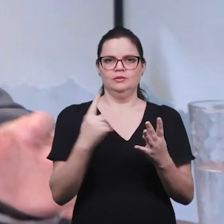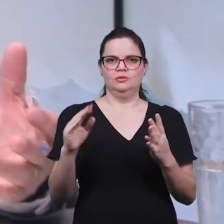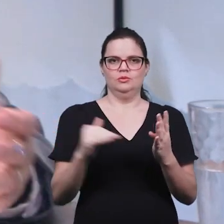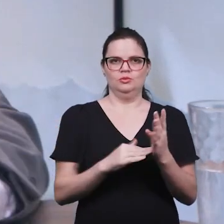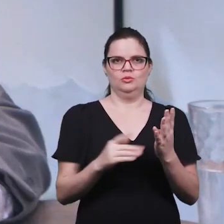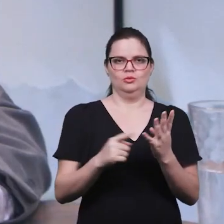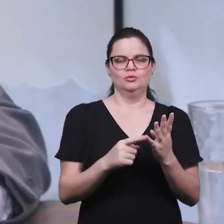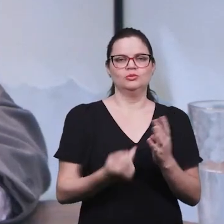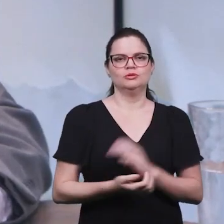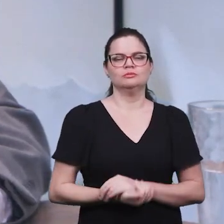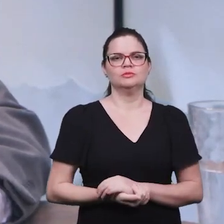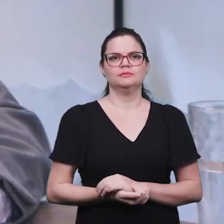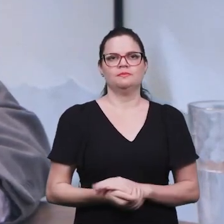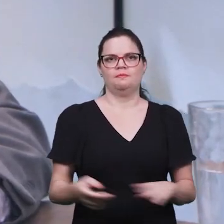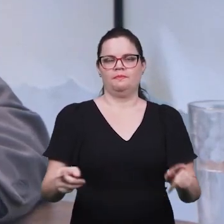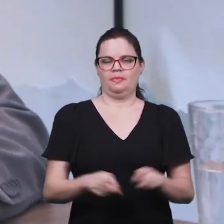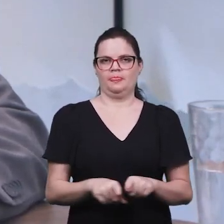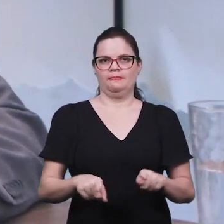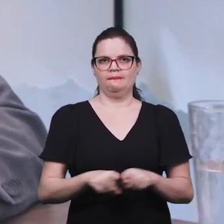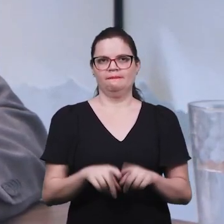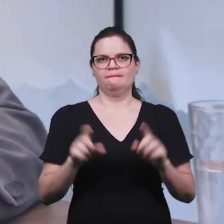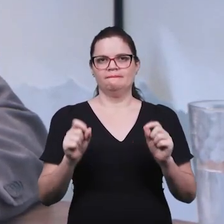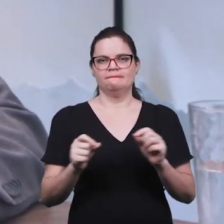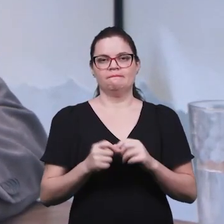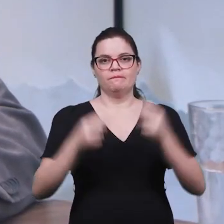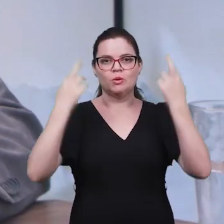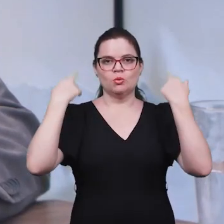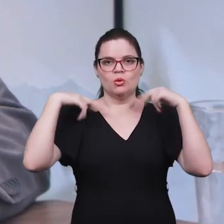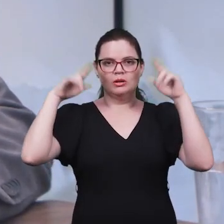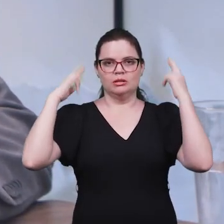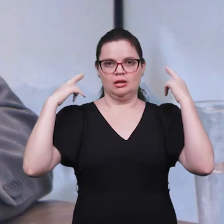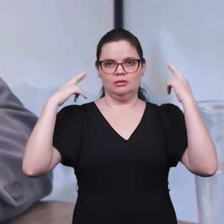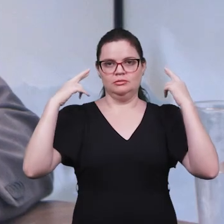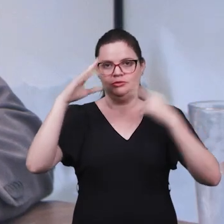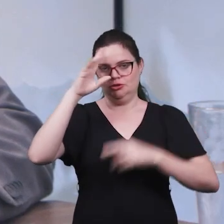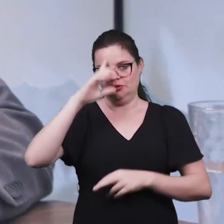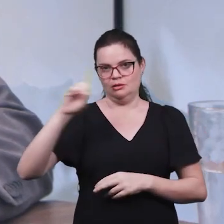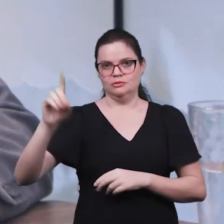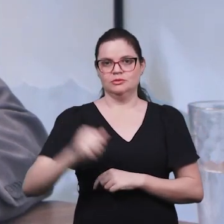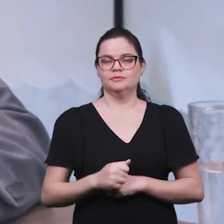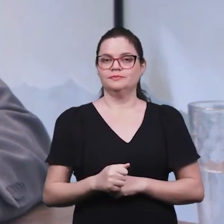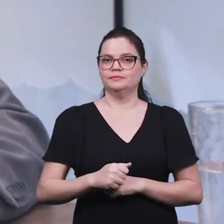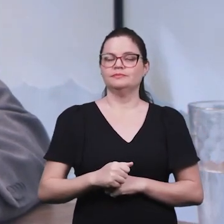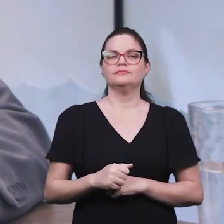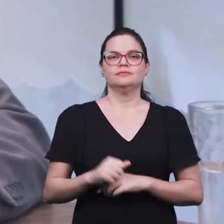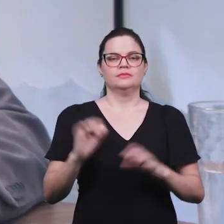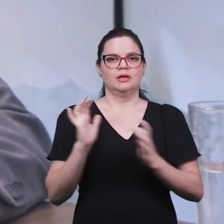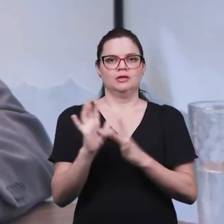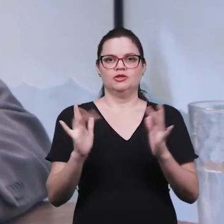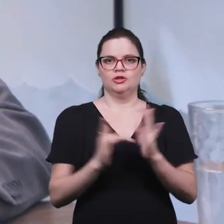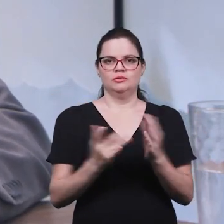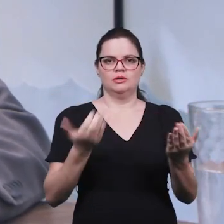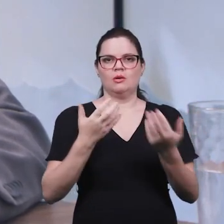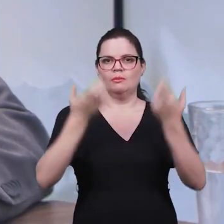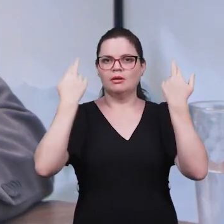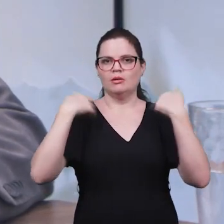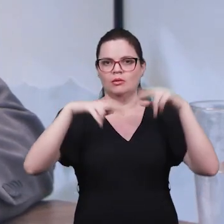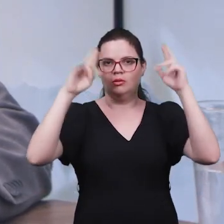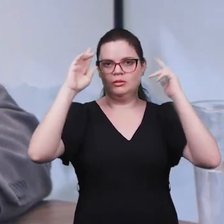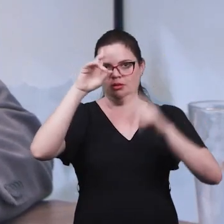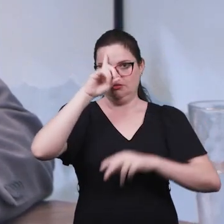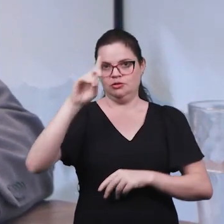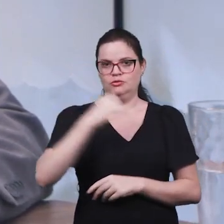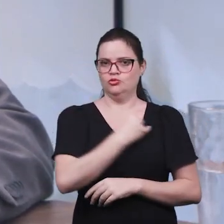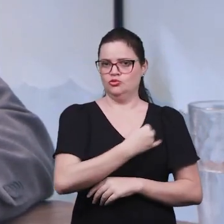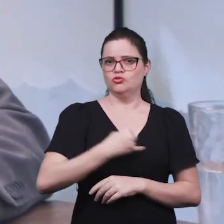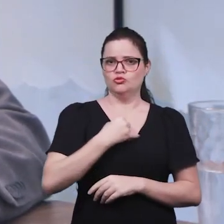separamos aqui, que não podia faltar de maneira nenhuma, é o Cordeiro de Deus. Jesus, o Senhor Jesus é o Cordeiro de Deus. Isso